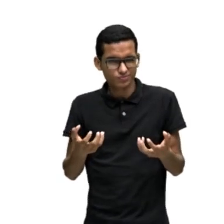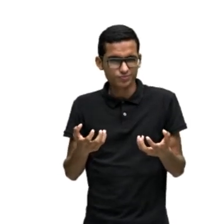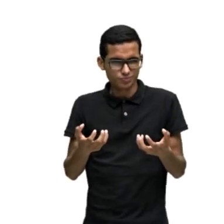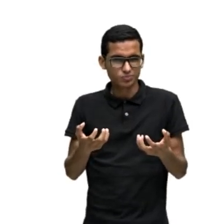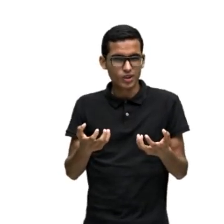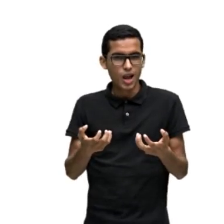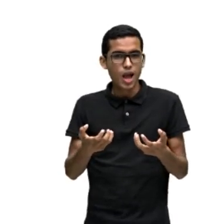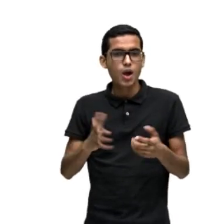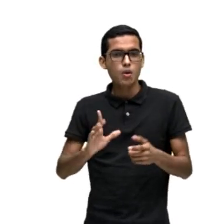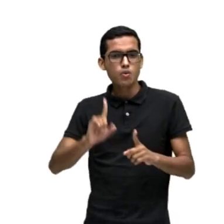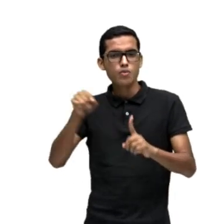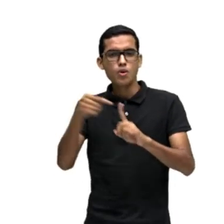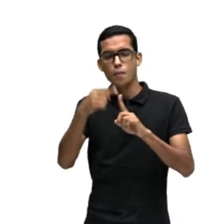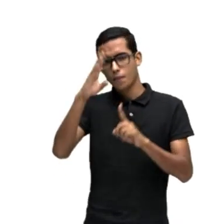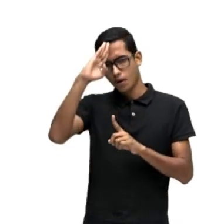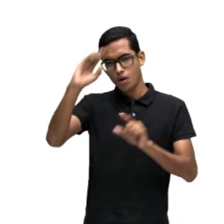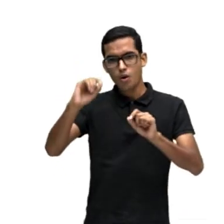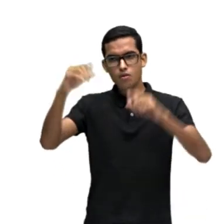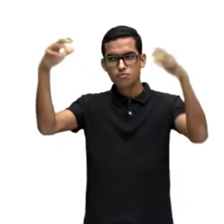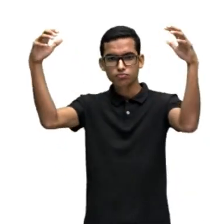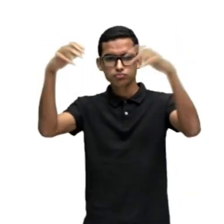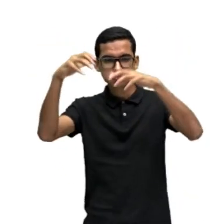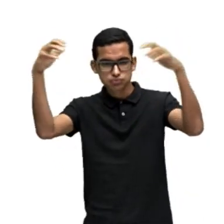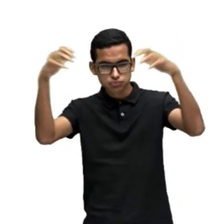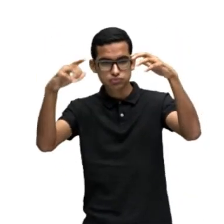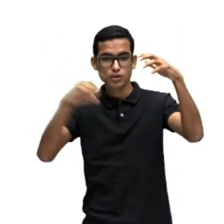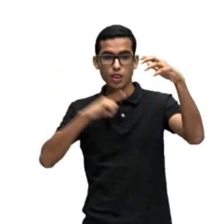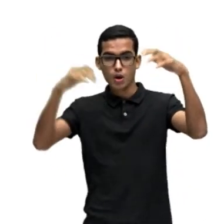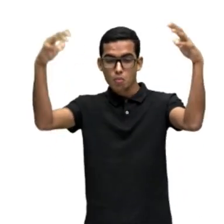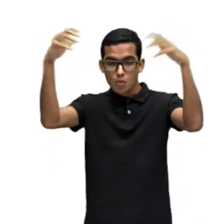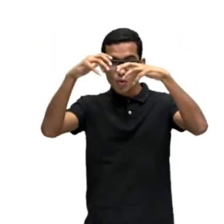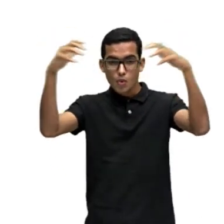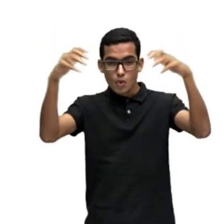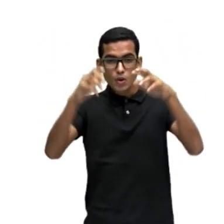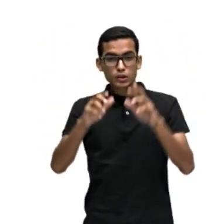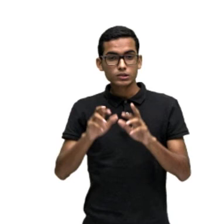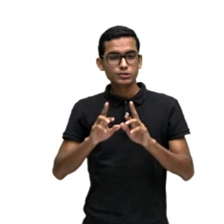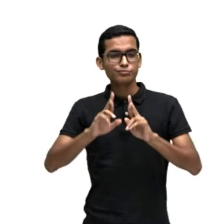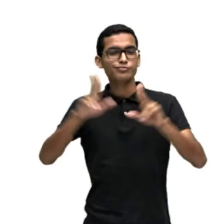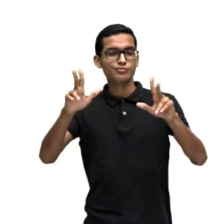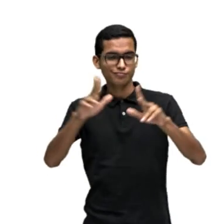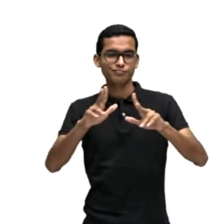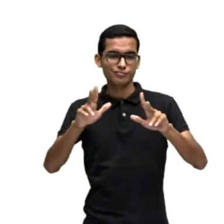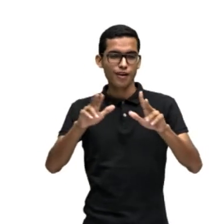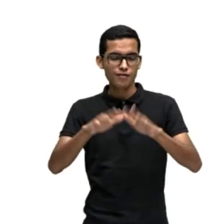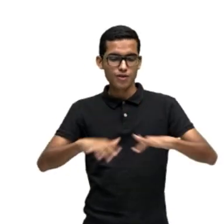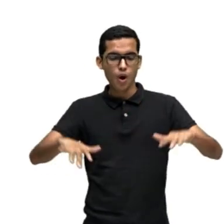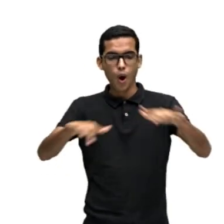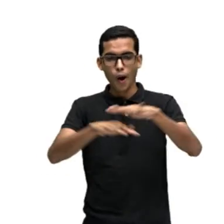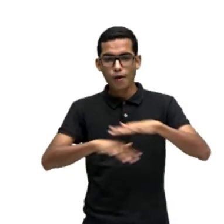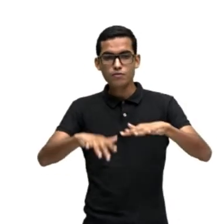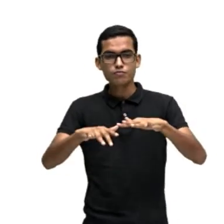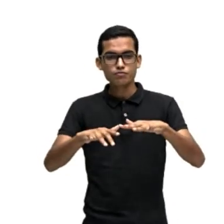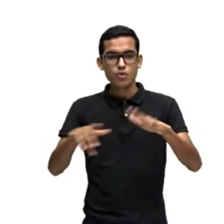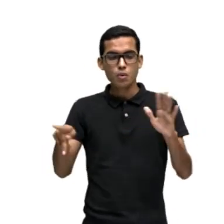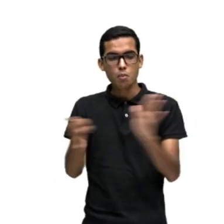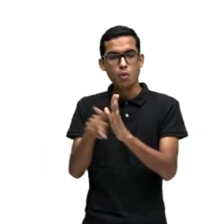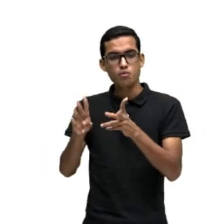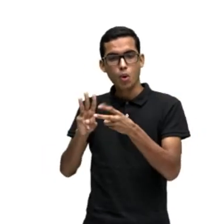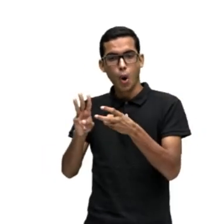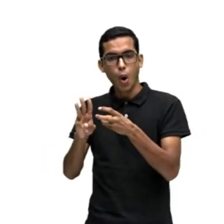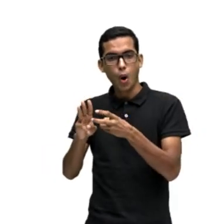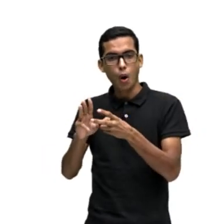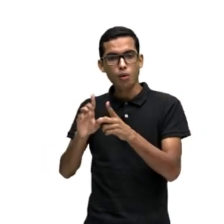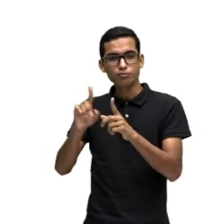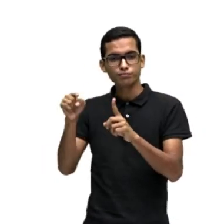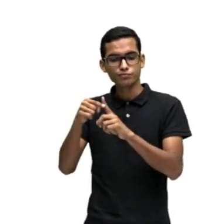seu objetivo é trazer a chuva. Diferente da maioria das danças indígenas, o Caetuagê tem